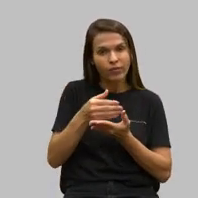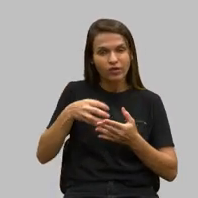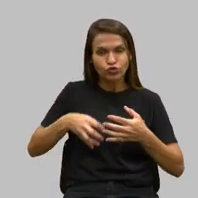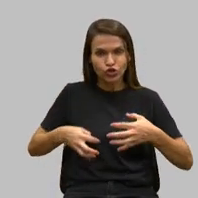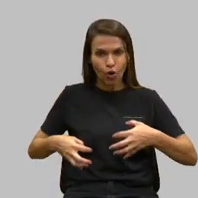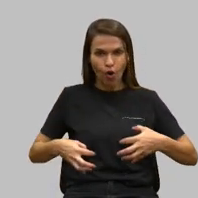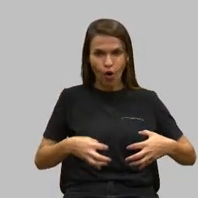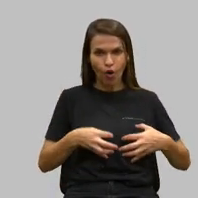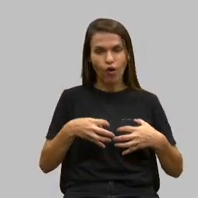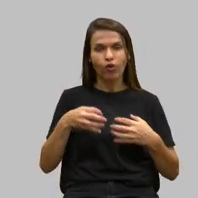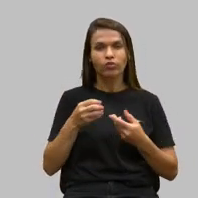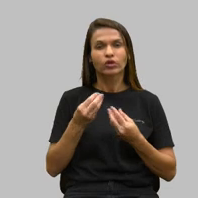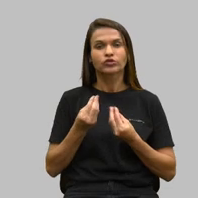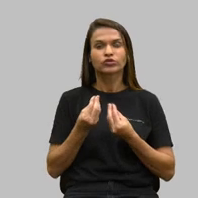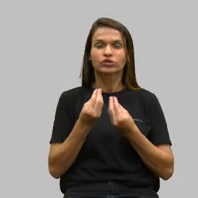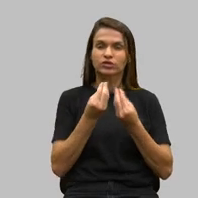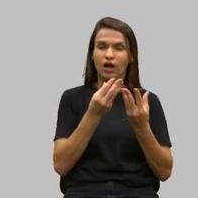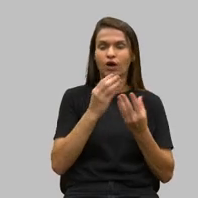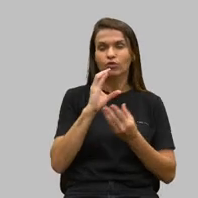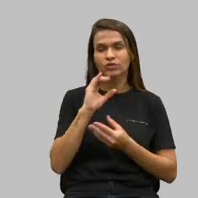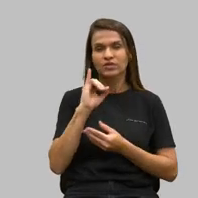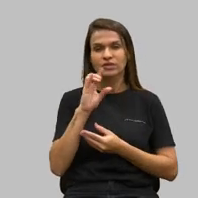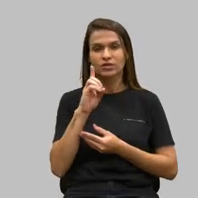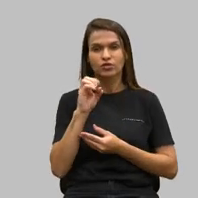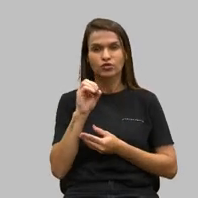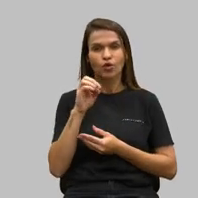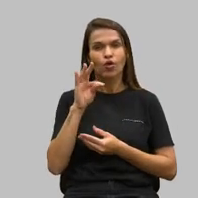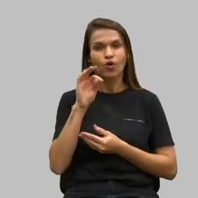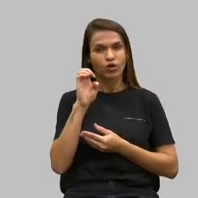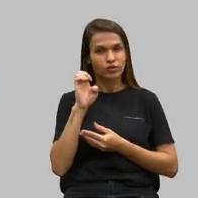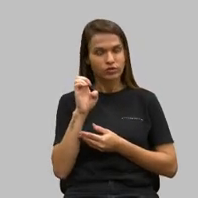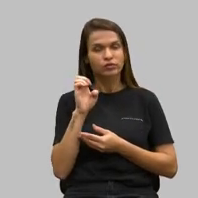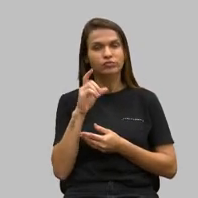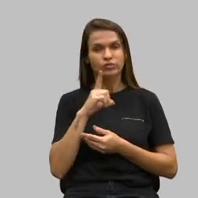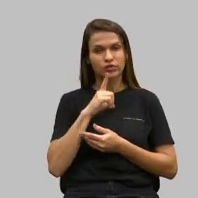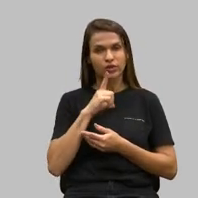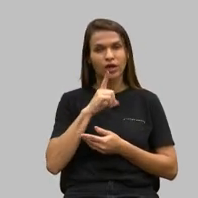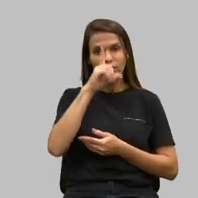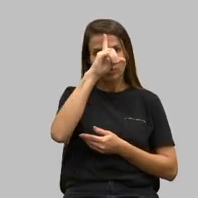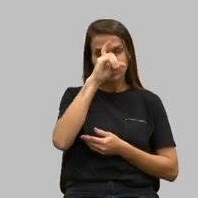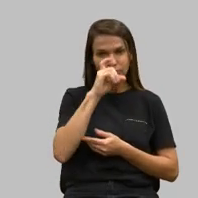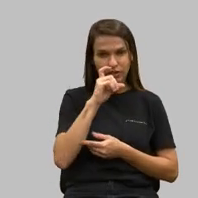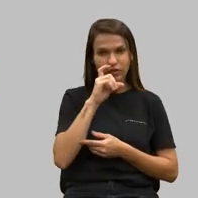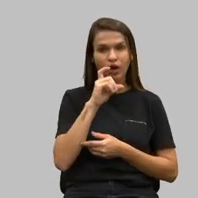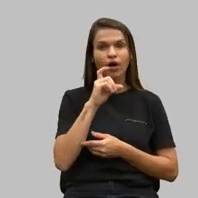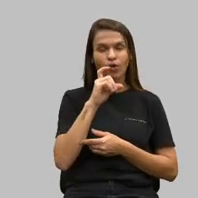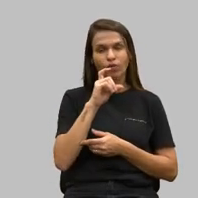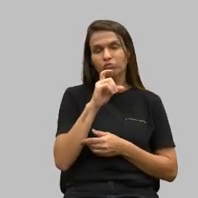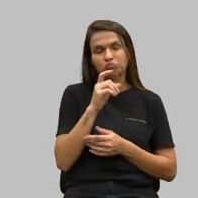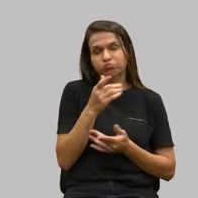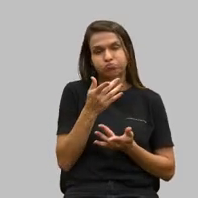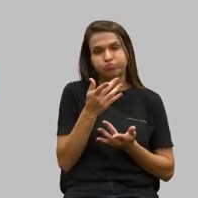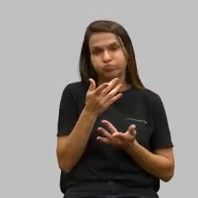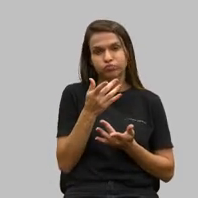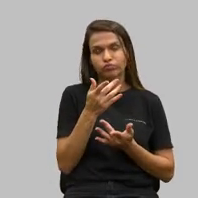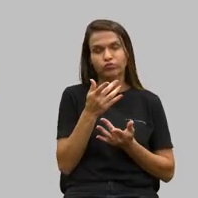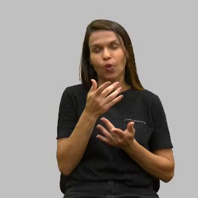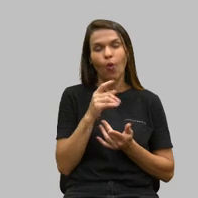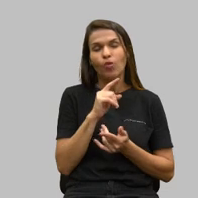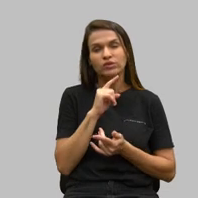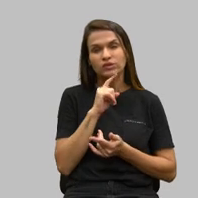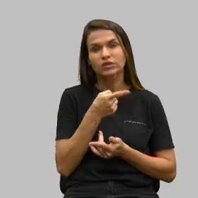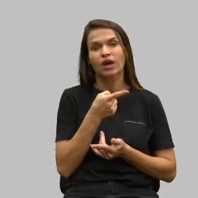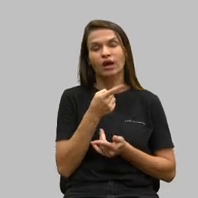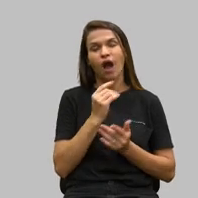remunera esse sidote, porque os sidotes muitas vezes ficam existentes em hospitais só por existir e, de fato, não conseguem